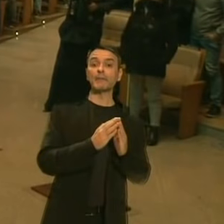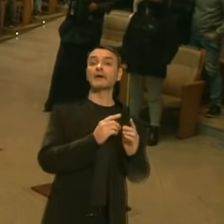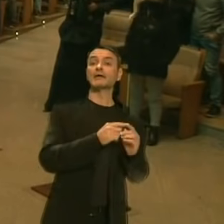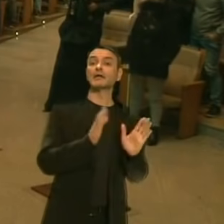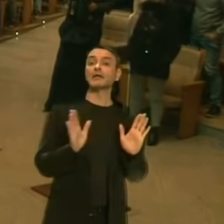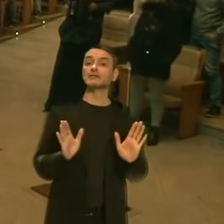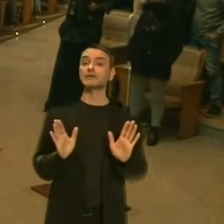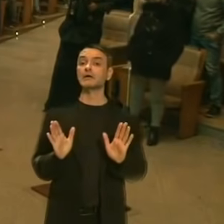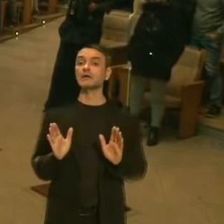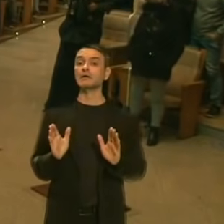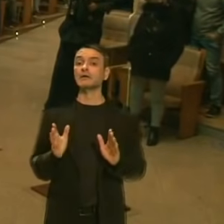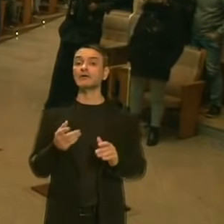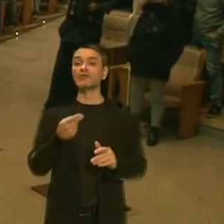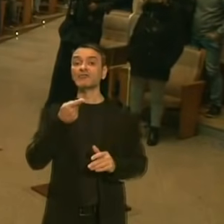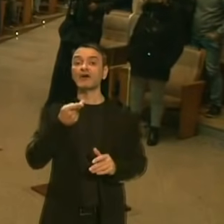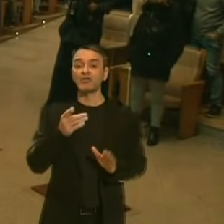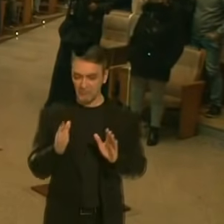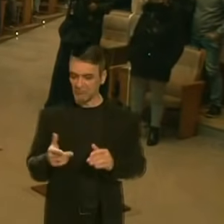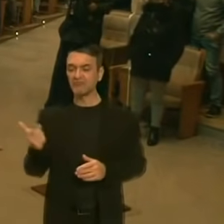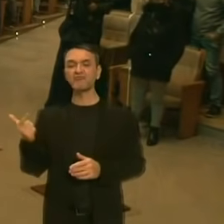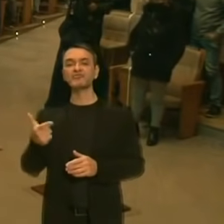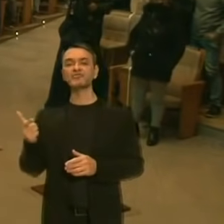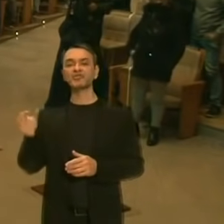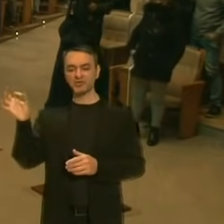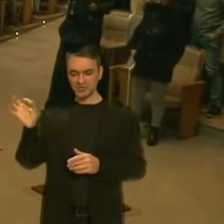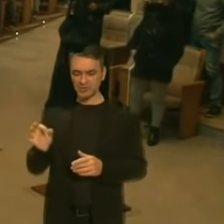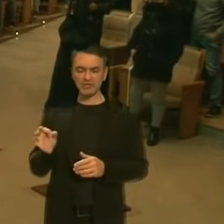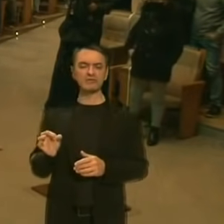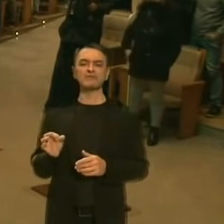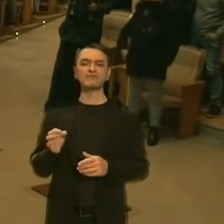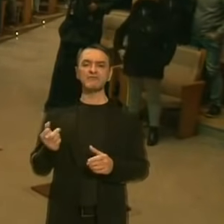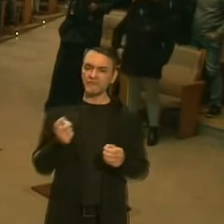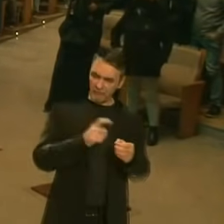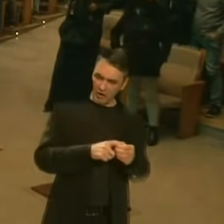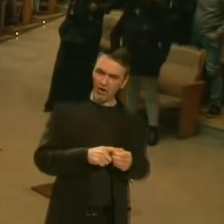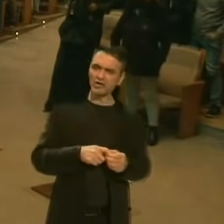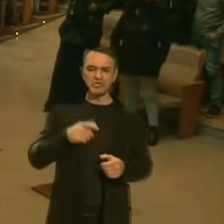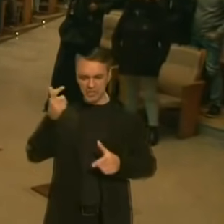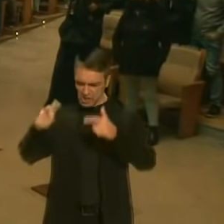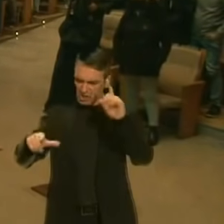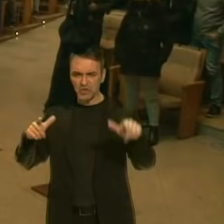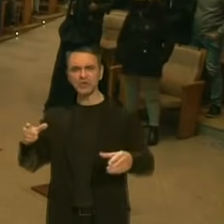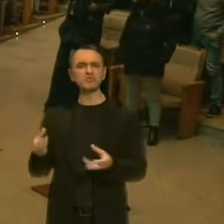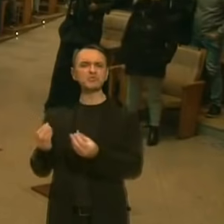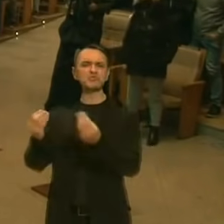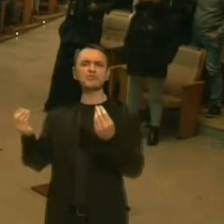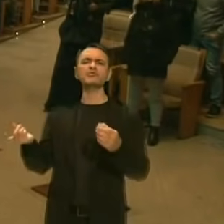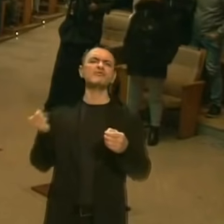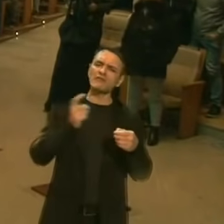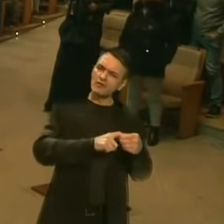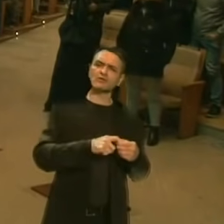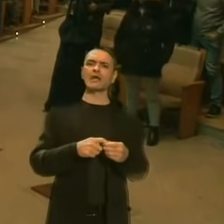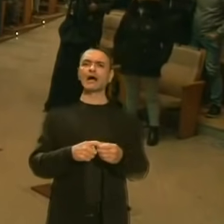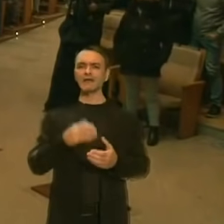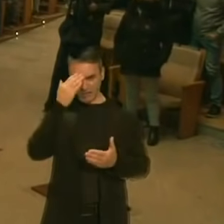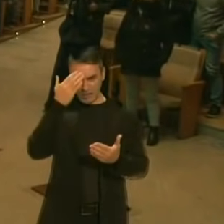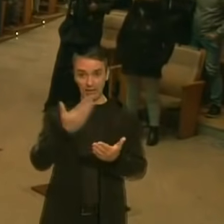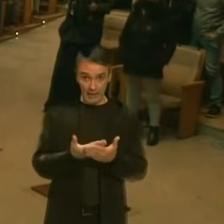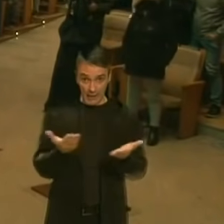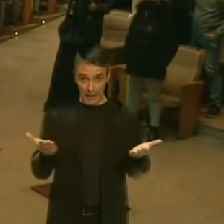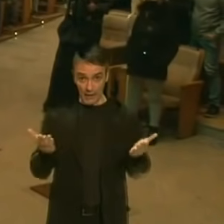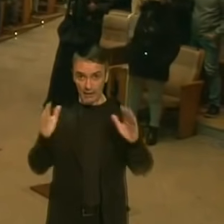que vai voltar os 22%, e virão muitos outros que Jesus vai salvar nesse tempo. Você crê